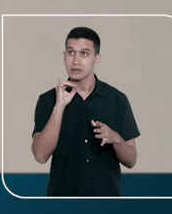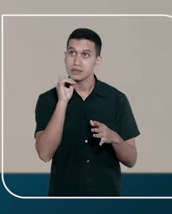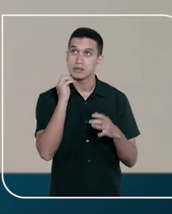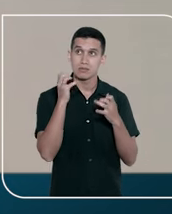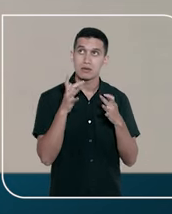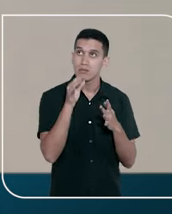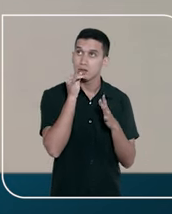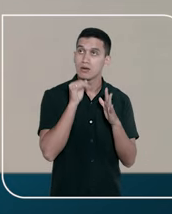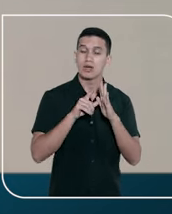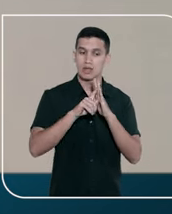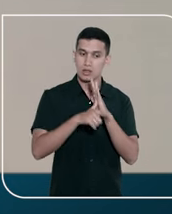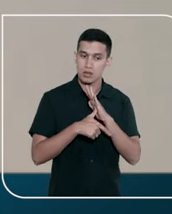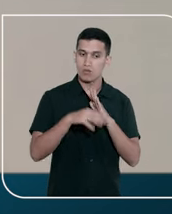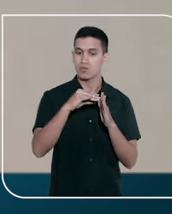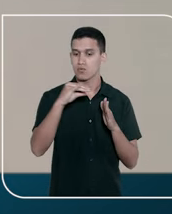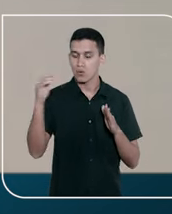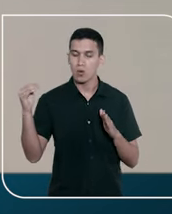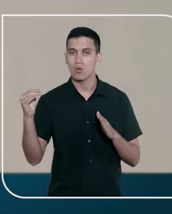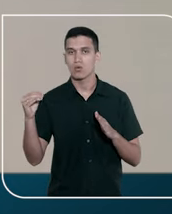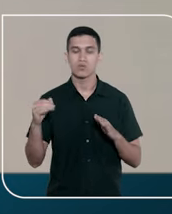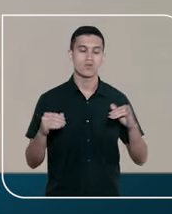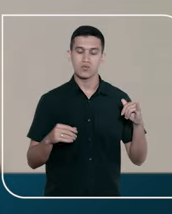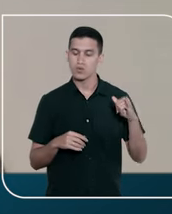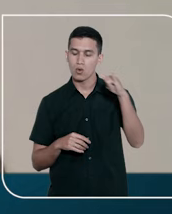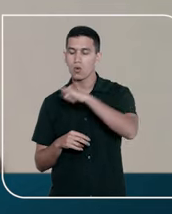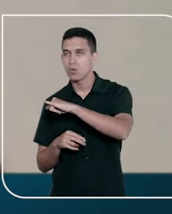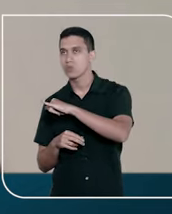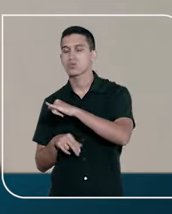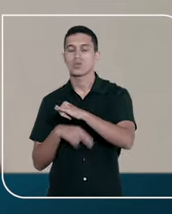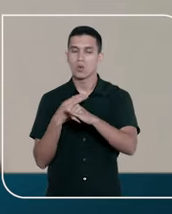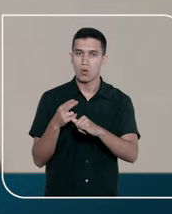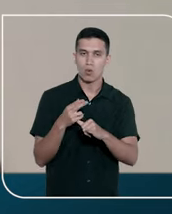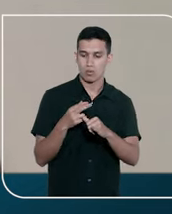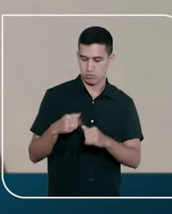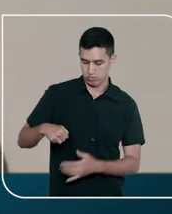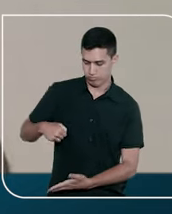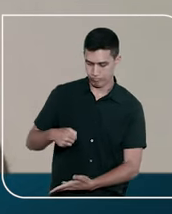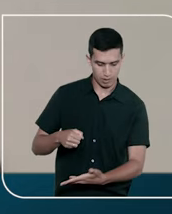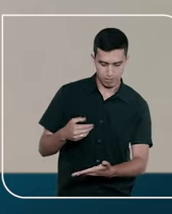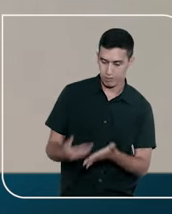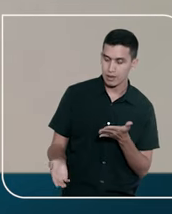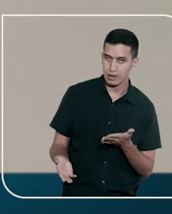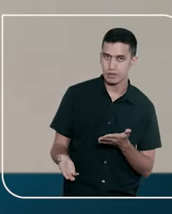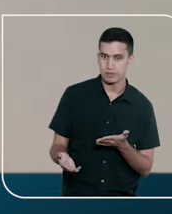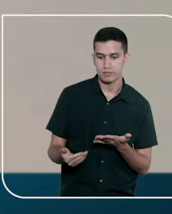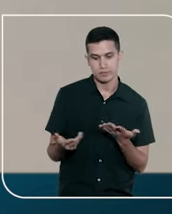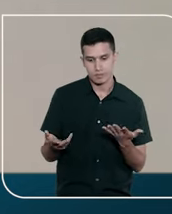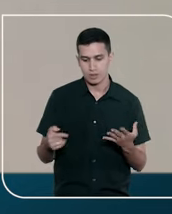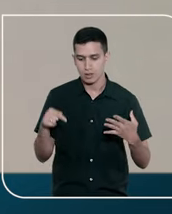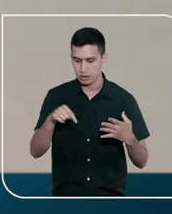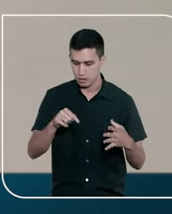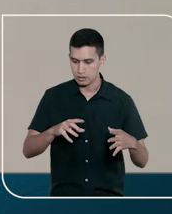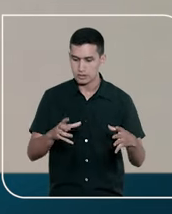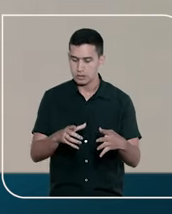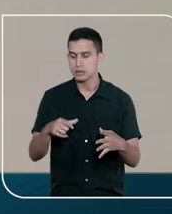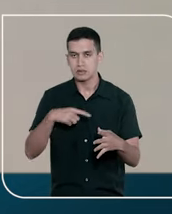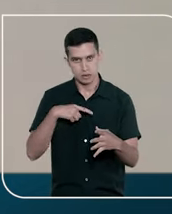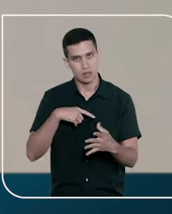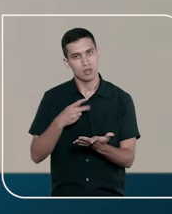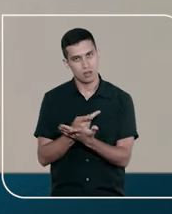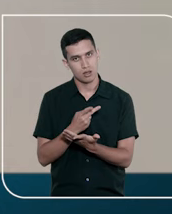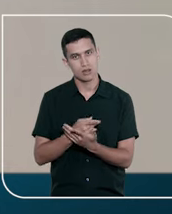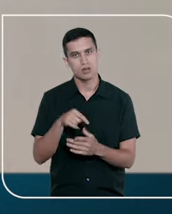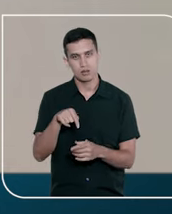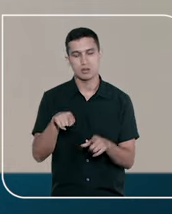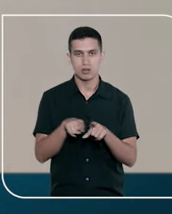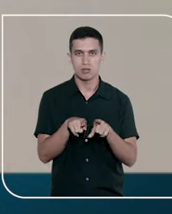se nós estivermos falando de uma perda de bagagem, muito embora a agência de viagens muitas vezes é incluída no polo passivo, nos